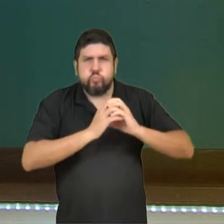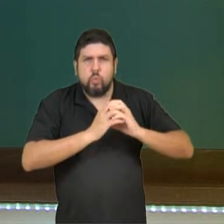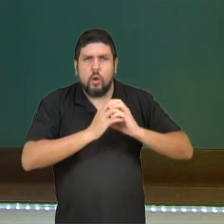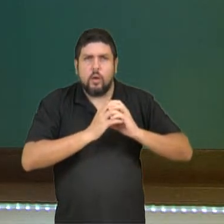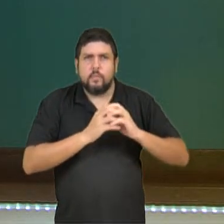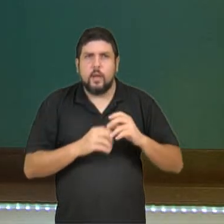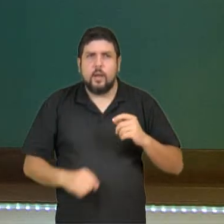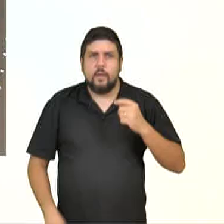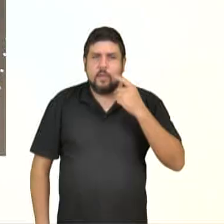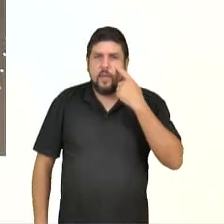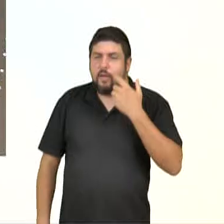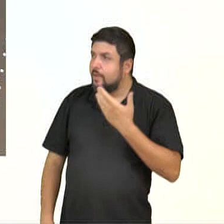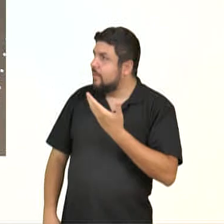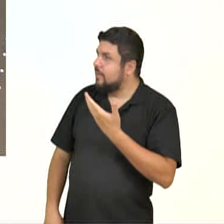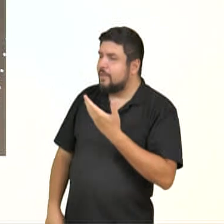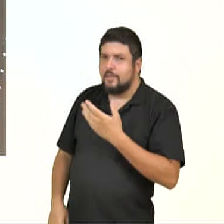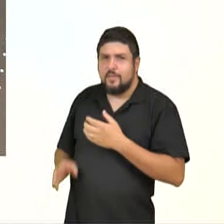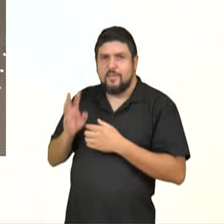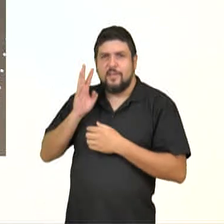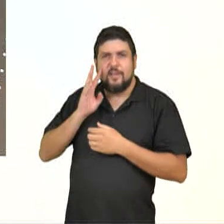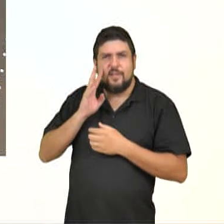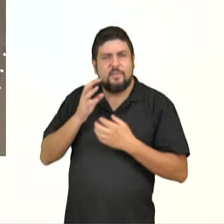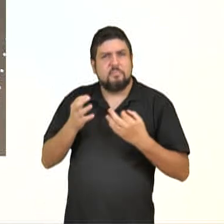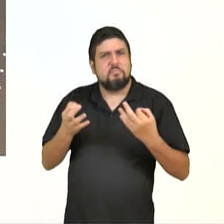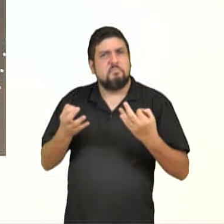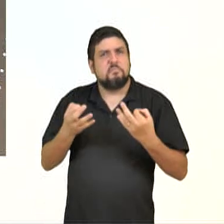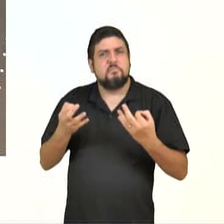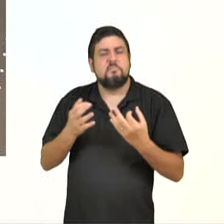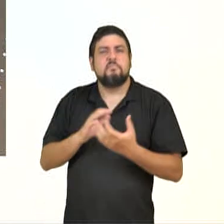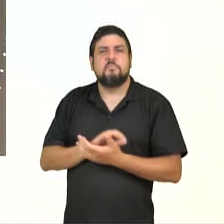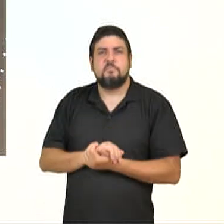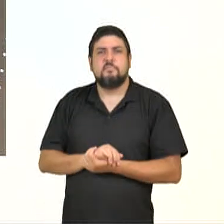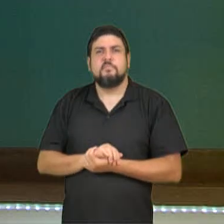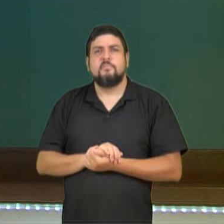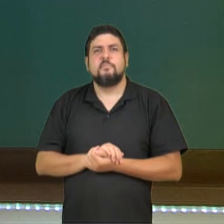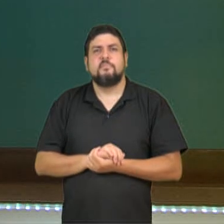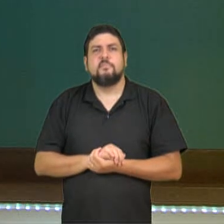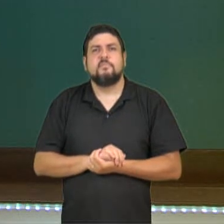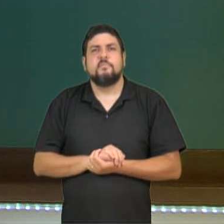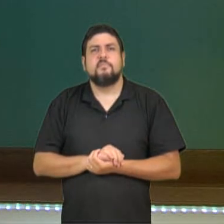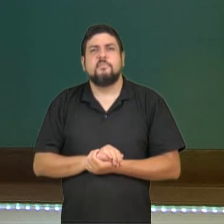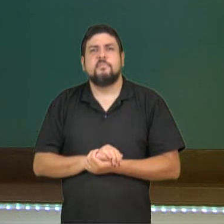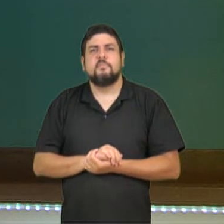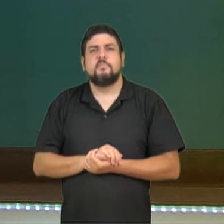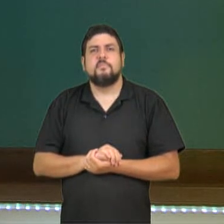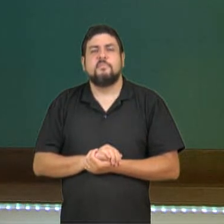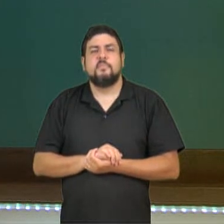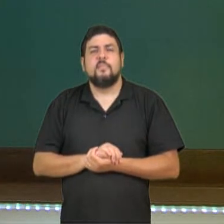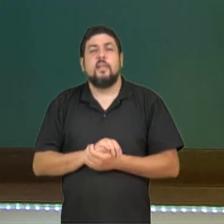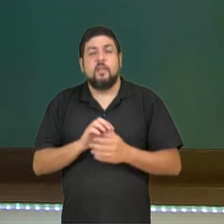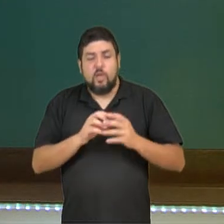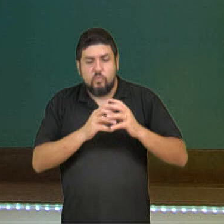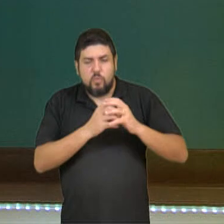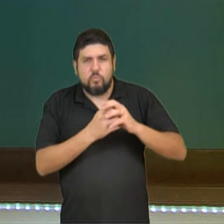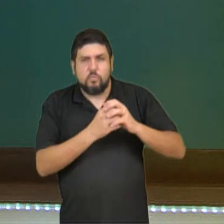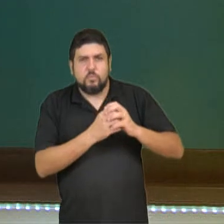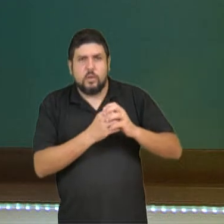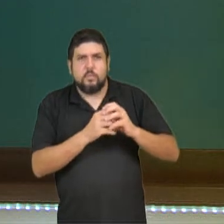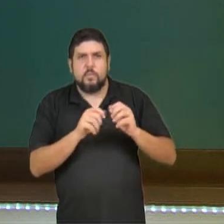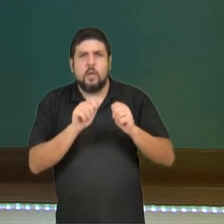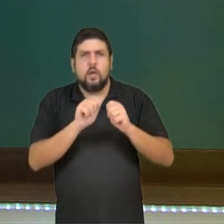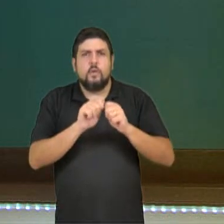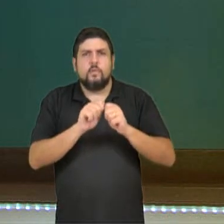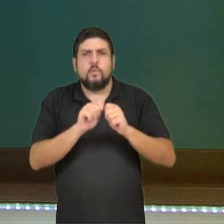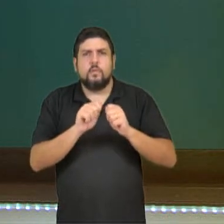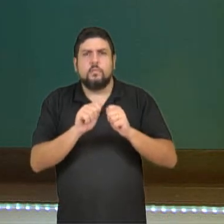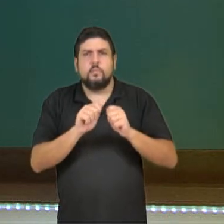essa imagem aqui de uma bola de papel, olha que bolinha, né? Perfeita quase a bolinha de papel aqui que fizeram. e faça um alvo. Esse alvo pode ser